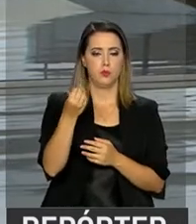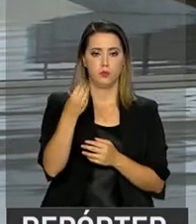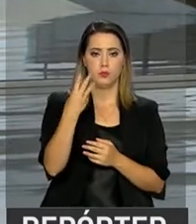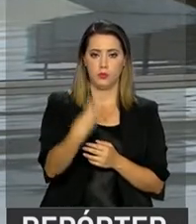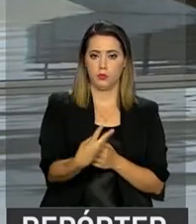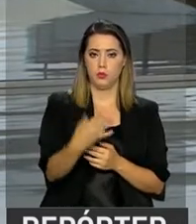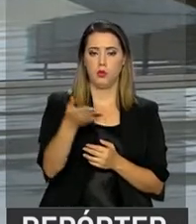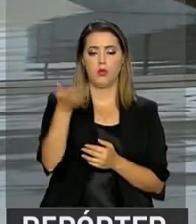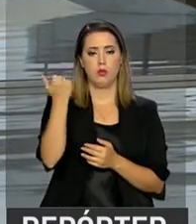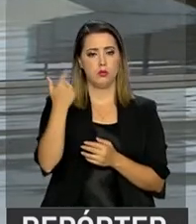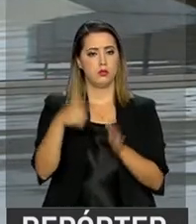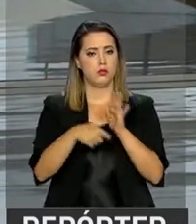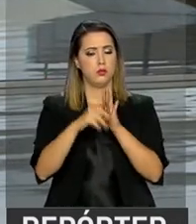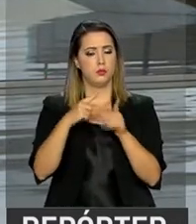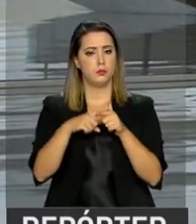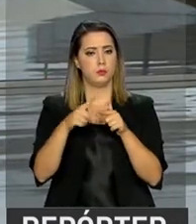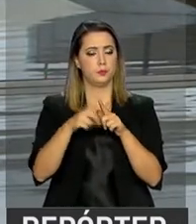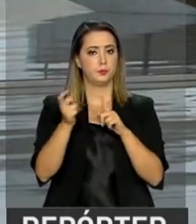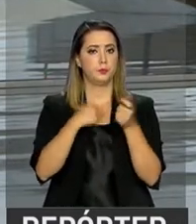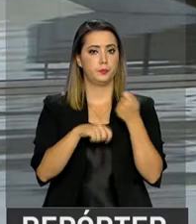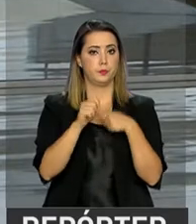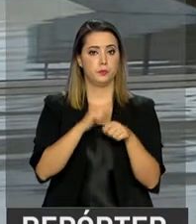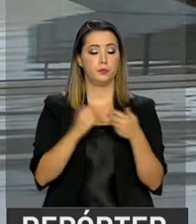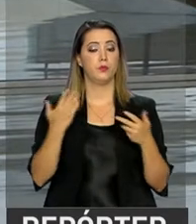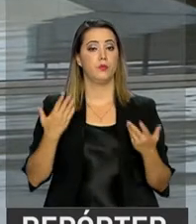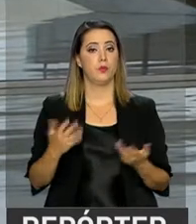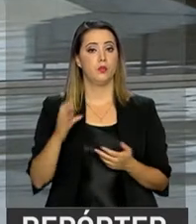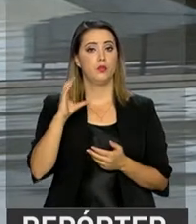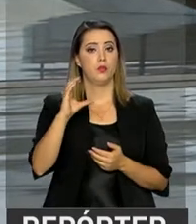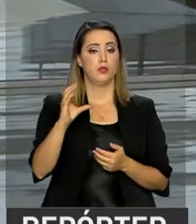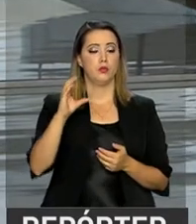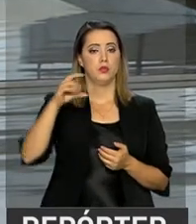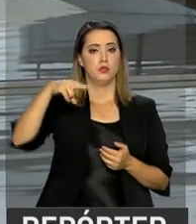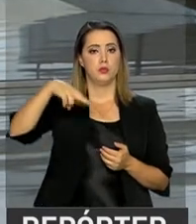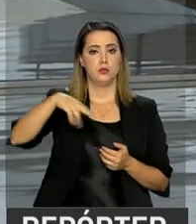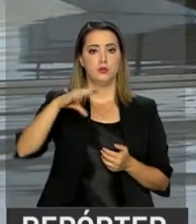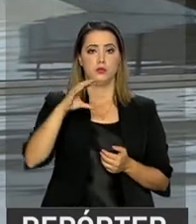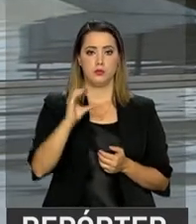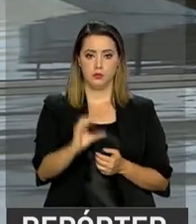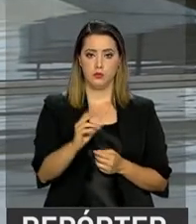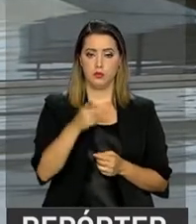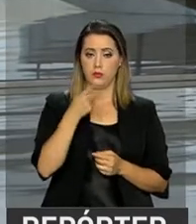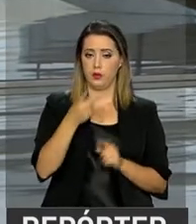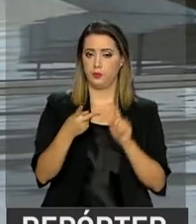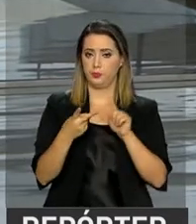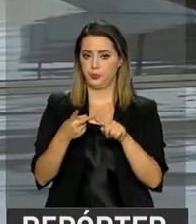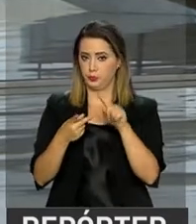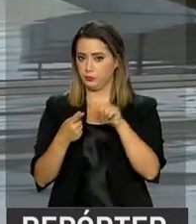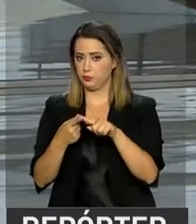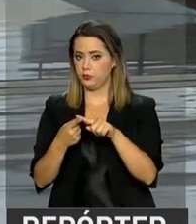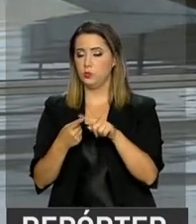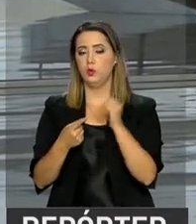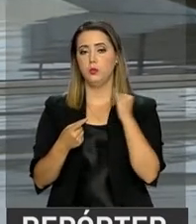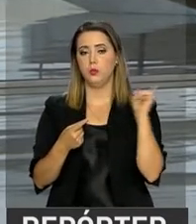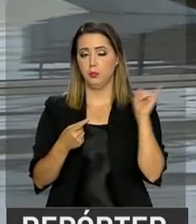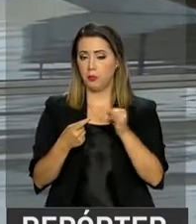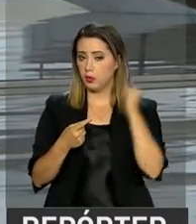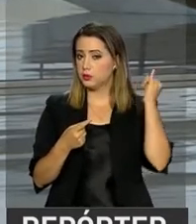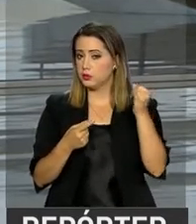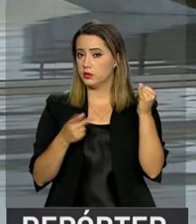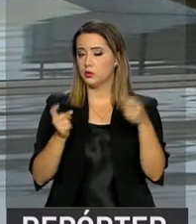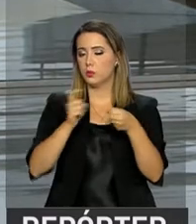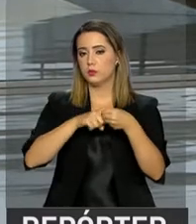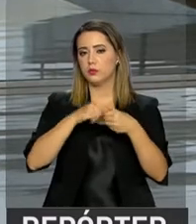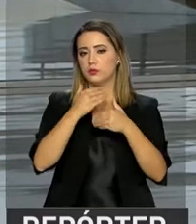antes da crise econômica a confederação nacional do comércio disse que dois fatores estão diretamente ligados a esta